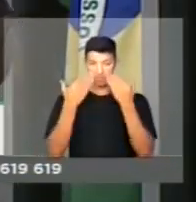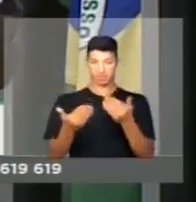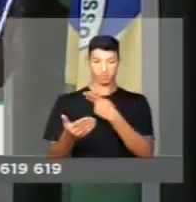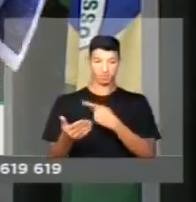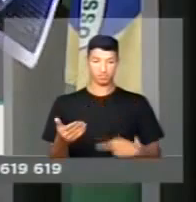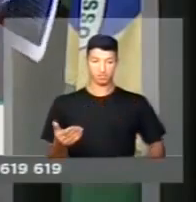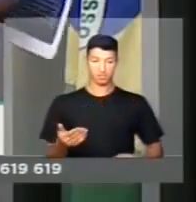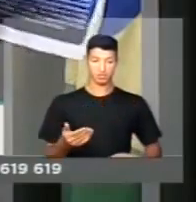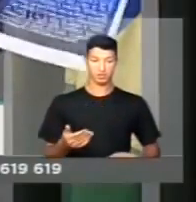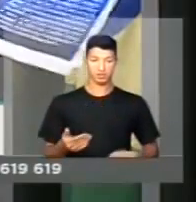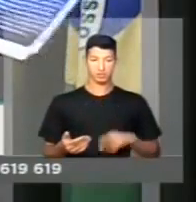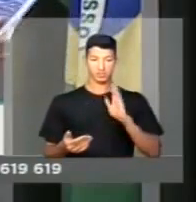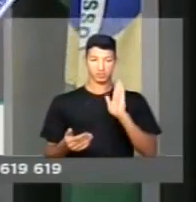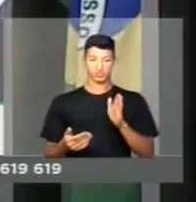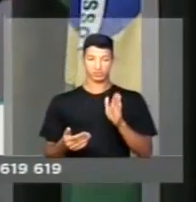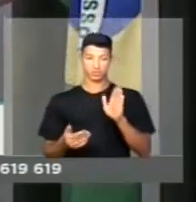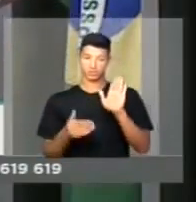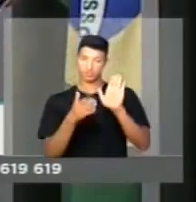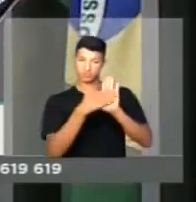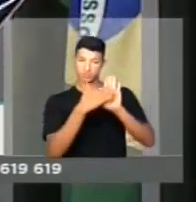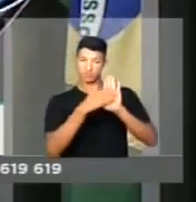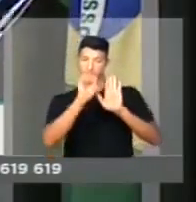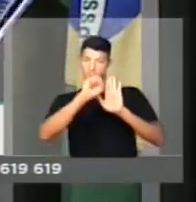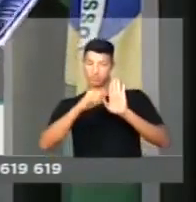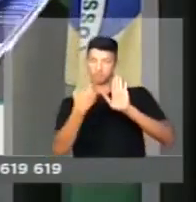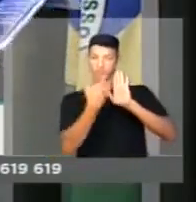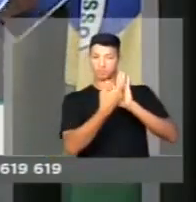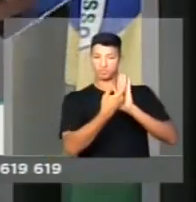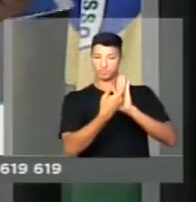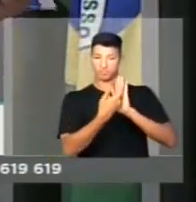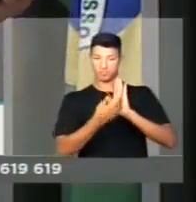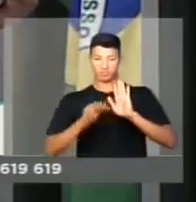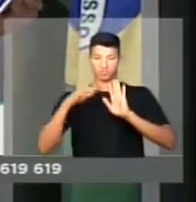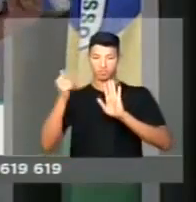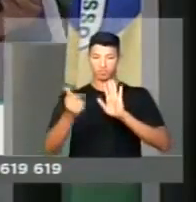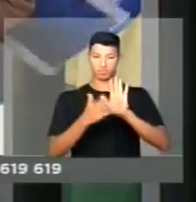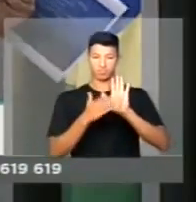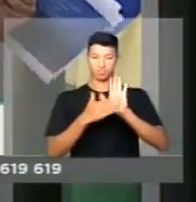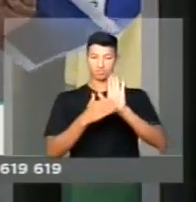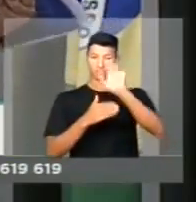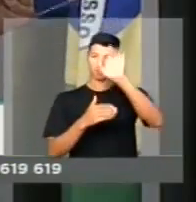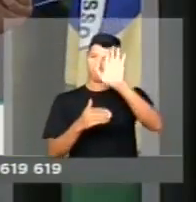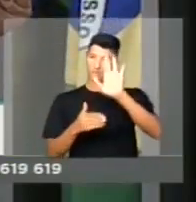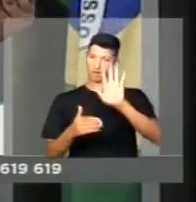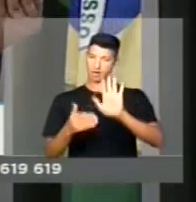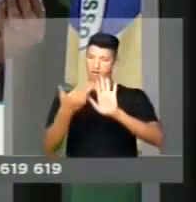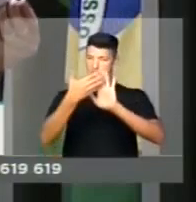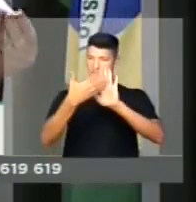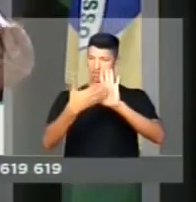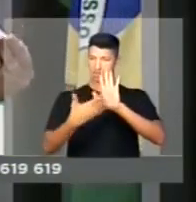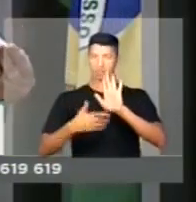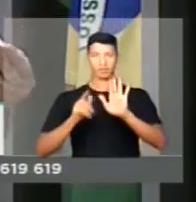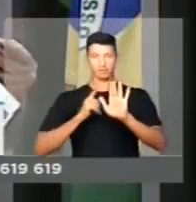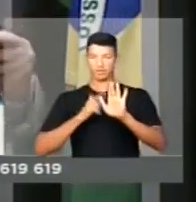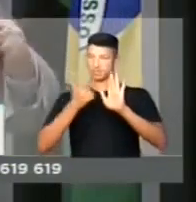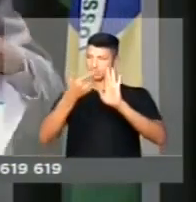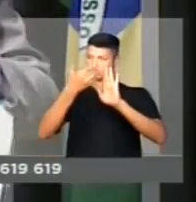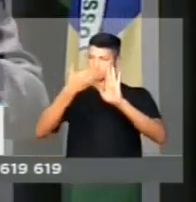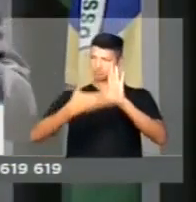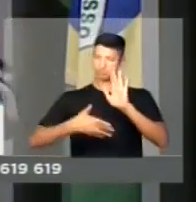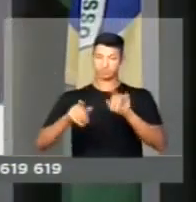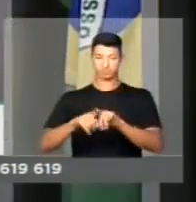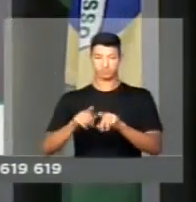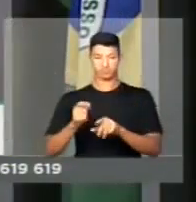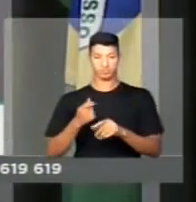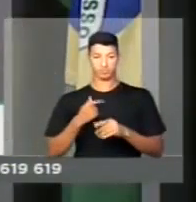Presidente da República, né, em data show, todas as propostas que estão aqui, tem uma série de detalhamento,